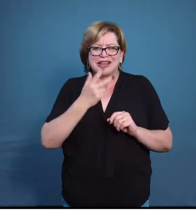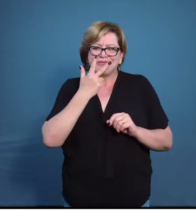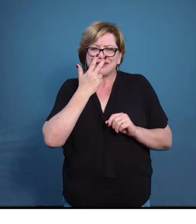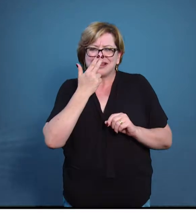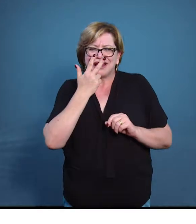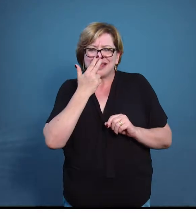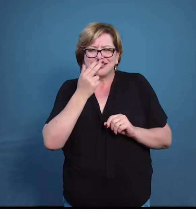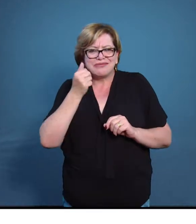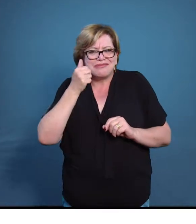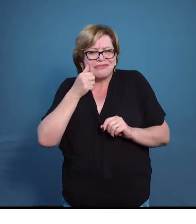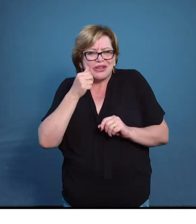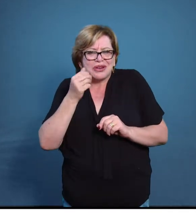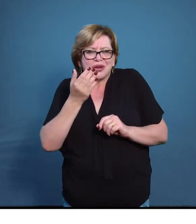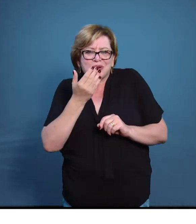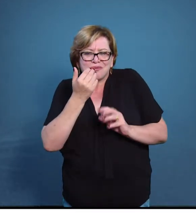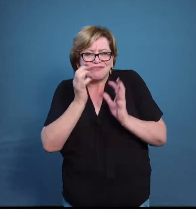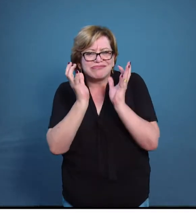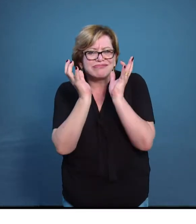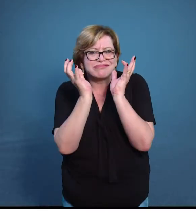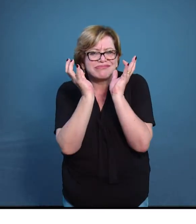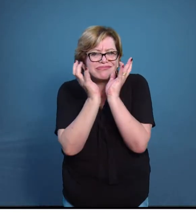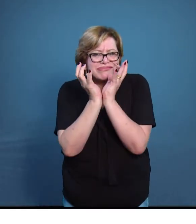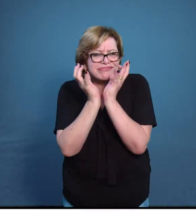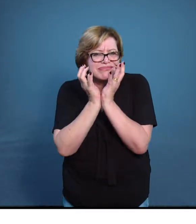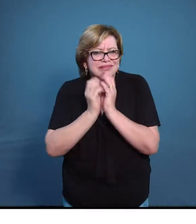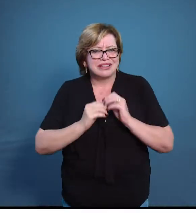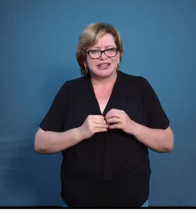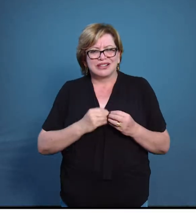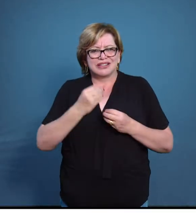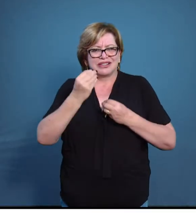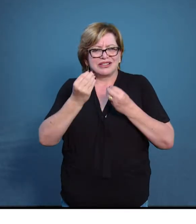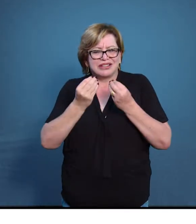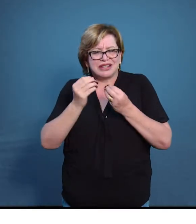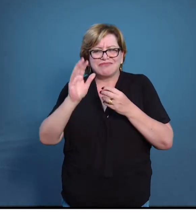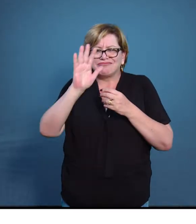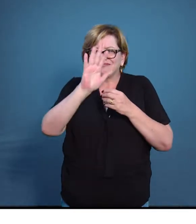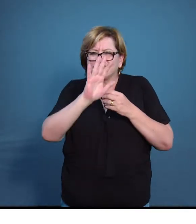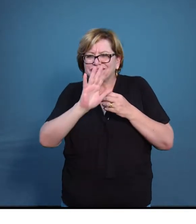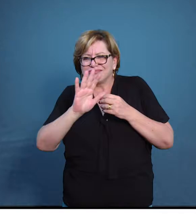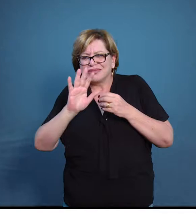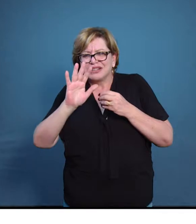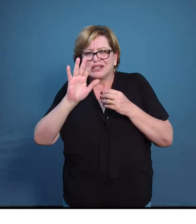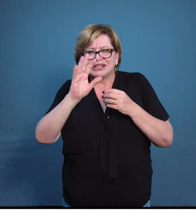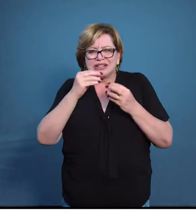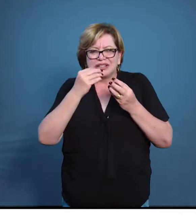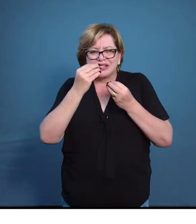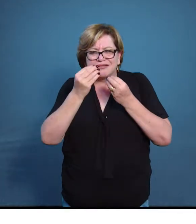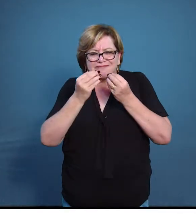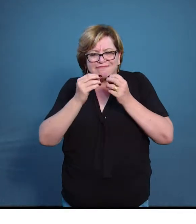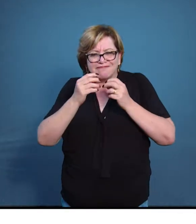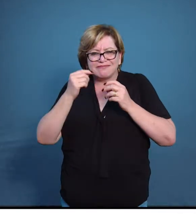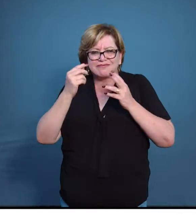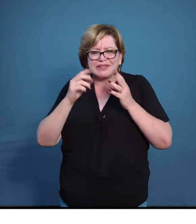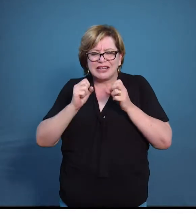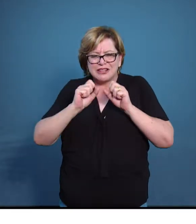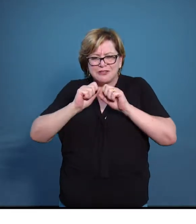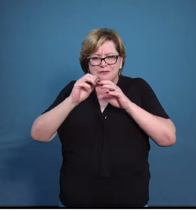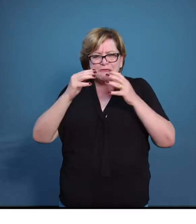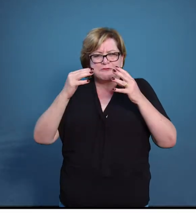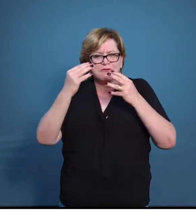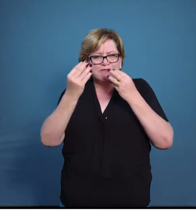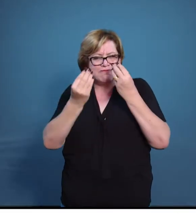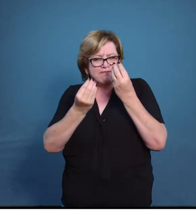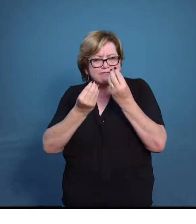de alface sem ter muita graça. Então, essa mancha, ela começa a ficar ainda mais difusa.